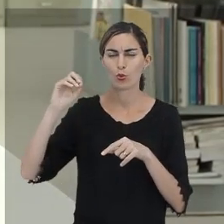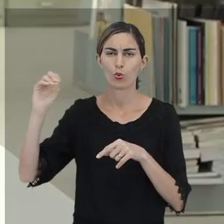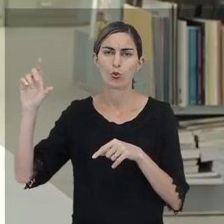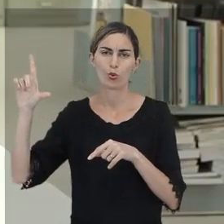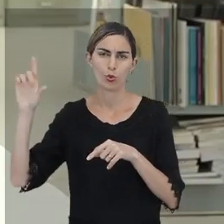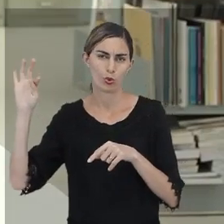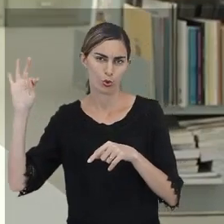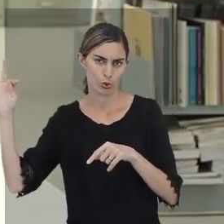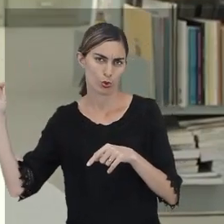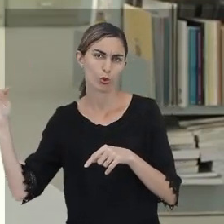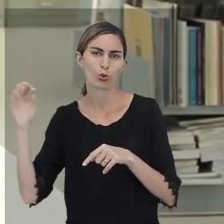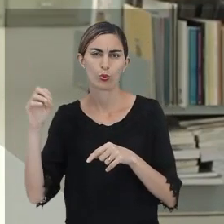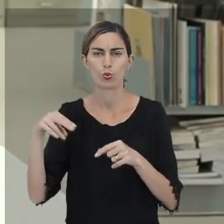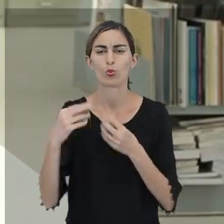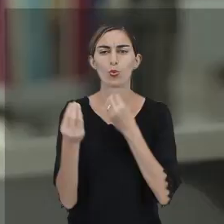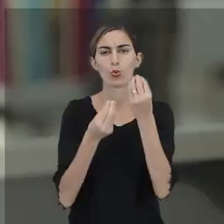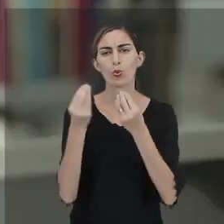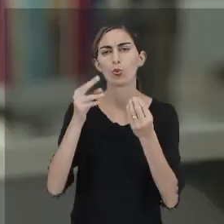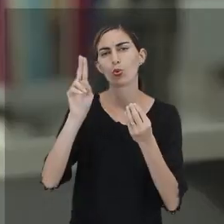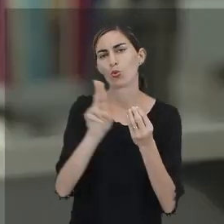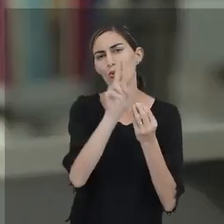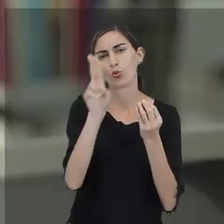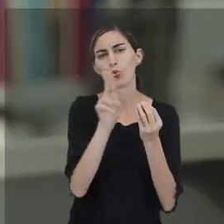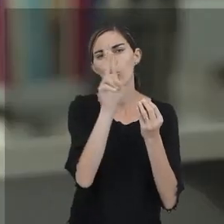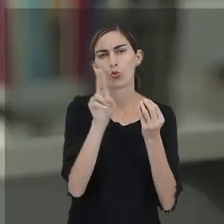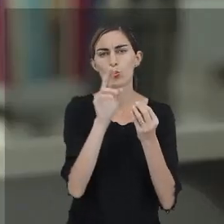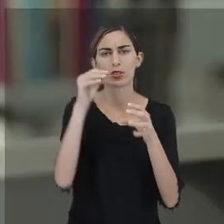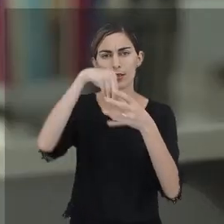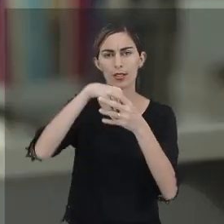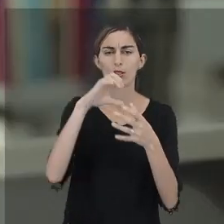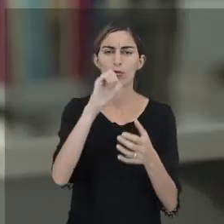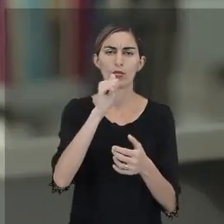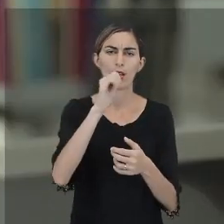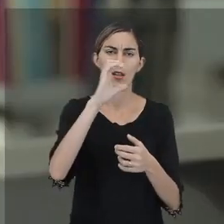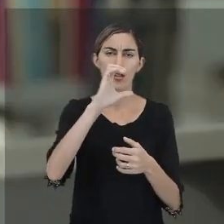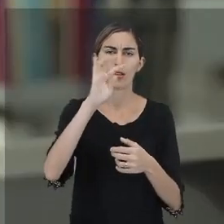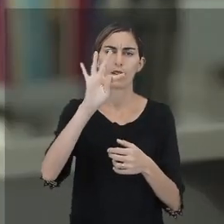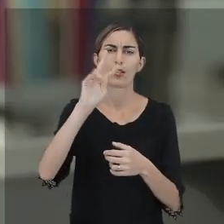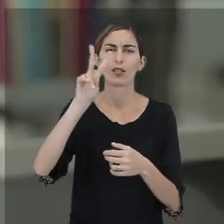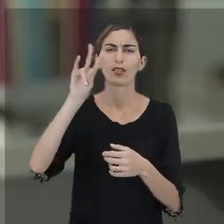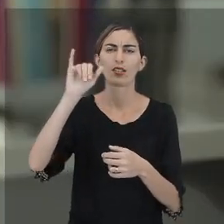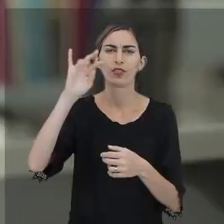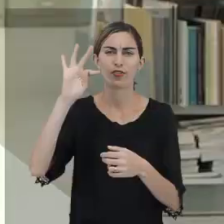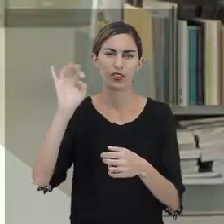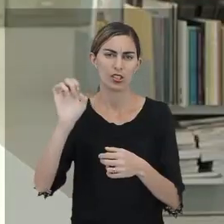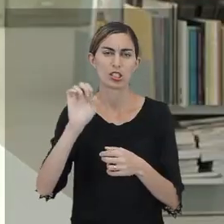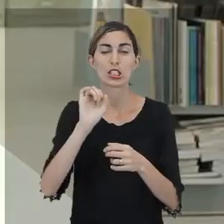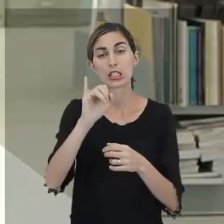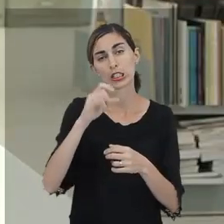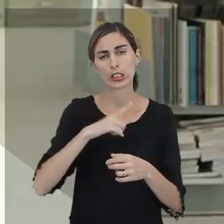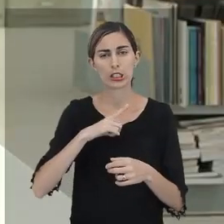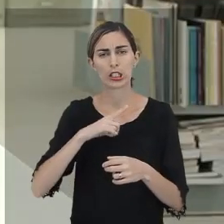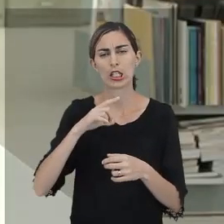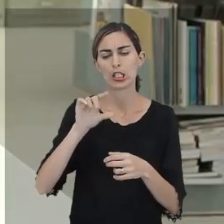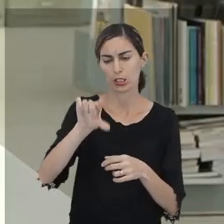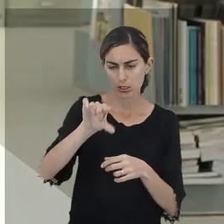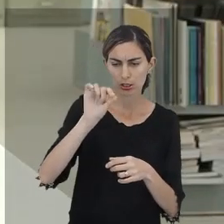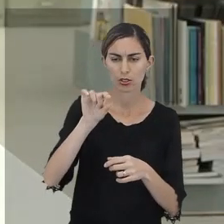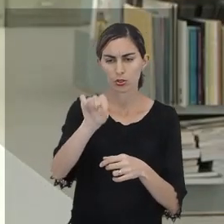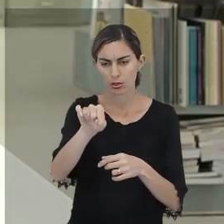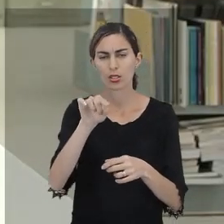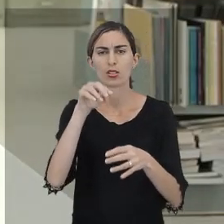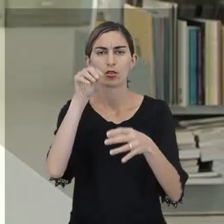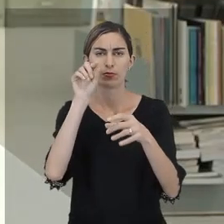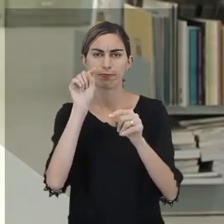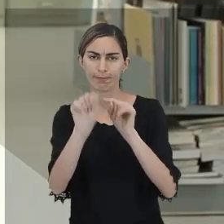layout e como fazer uso dele na sua atitude pra ver se ele está selecionado qual canta selecionados está selecionado ou